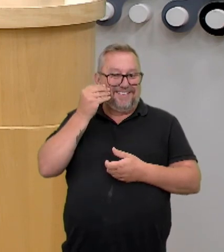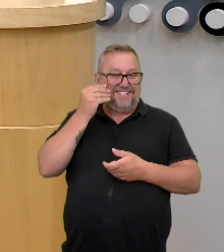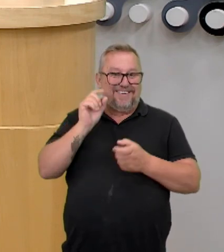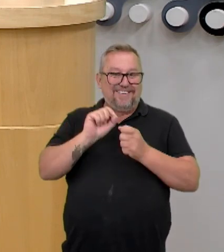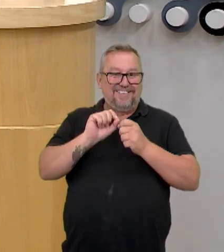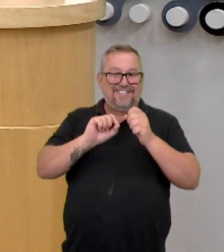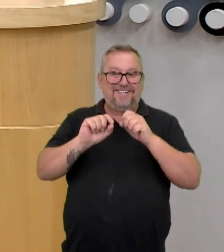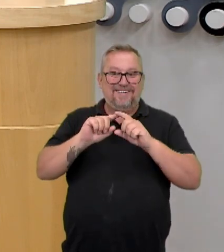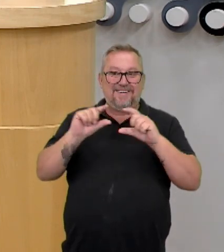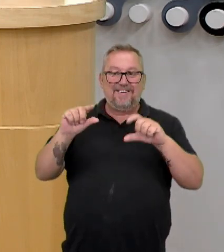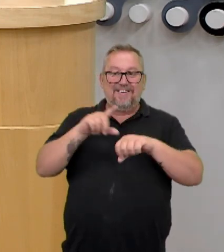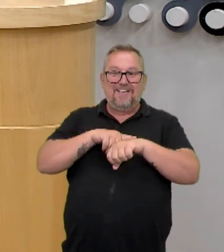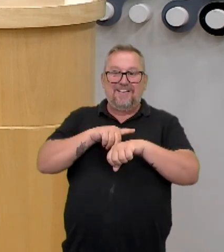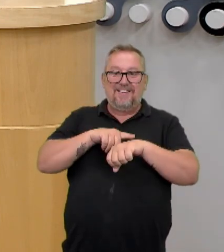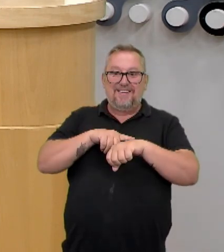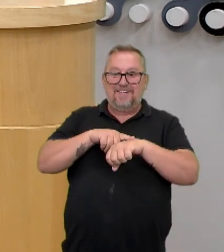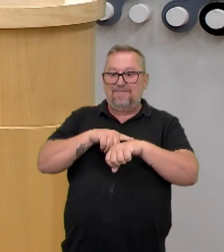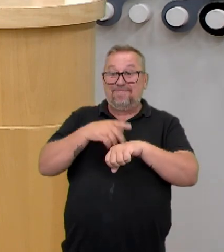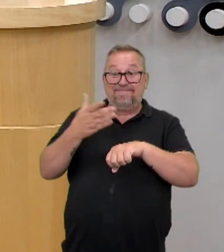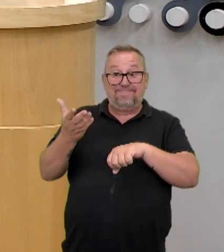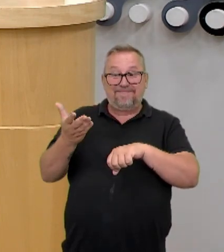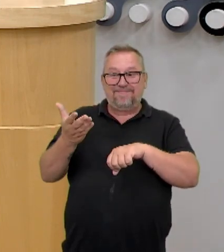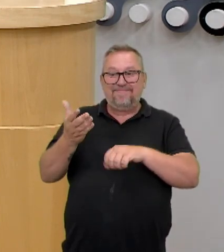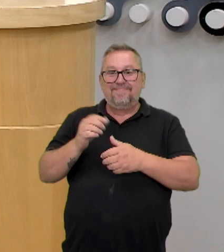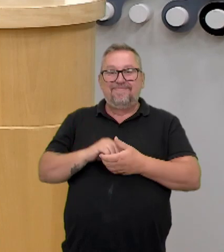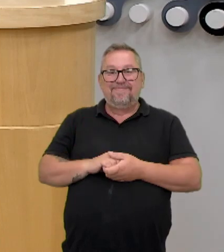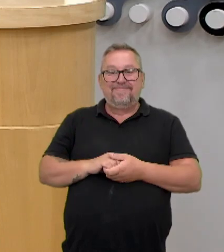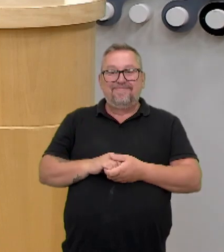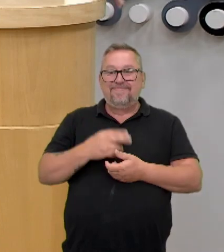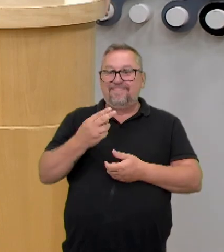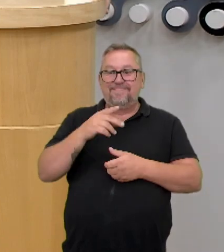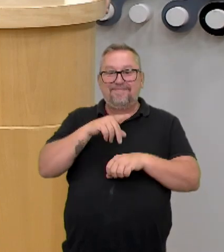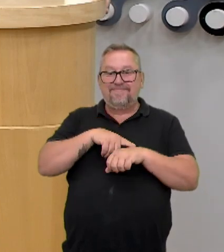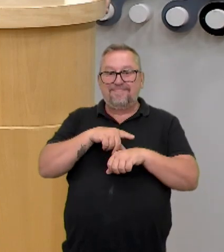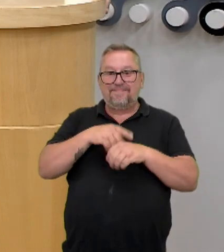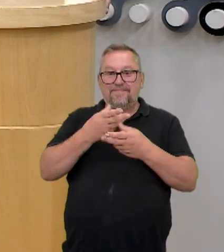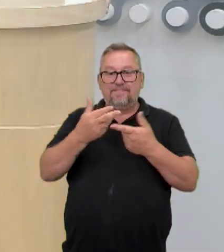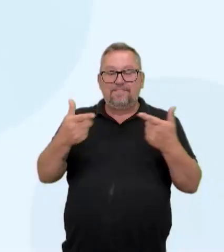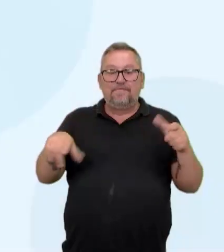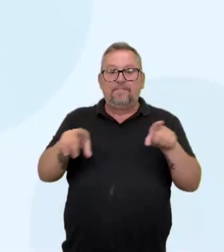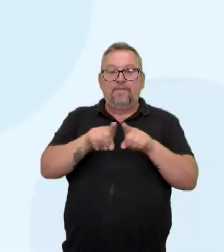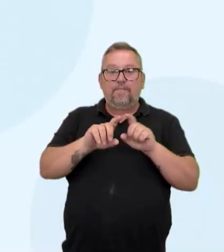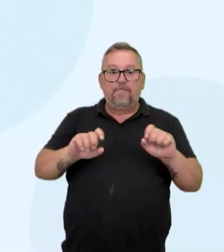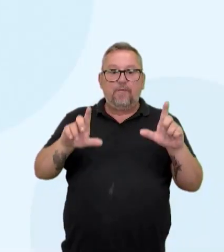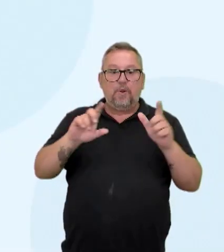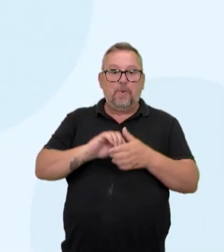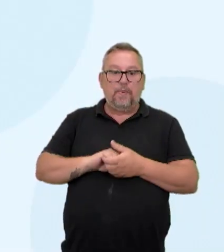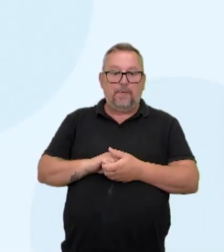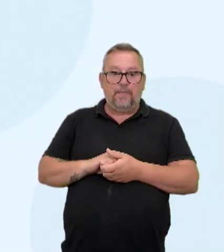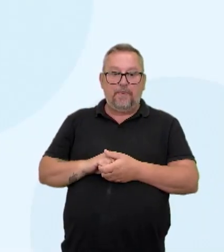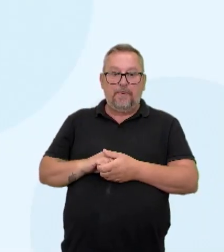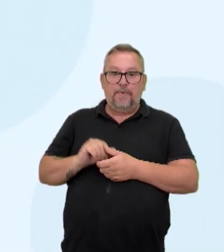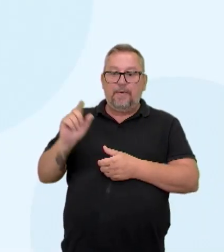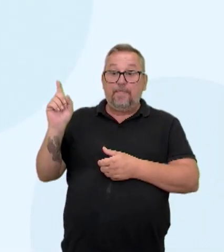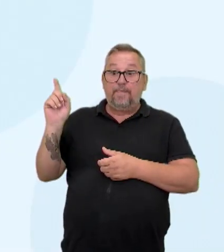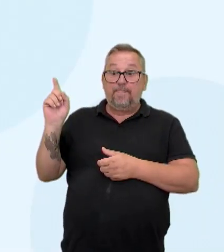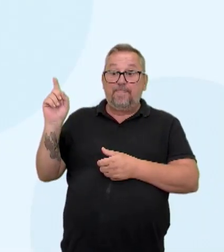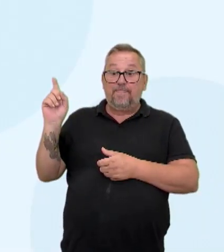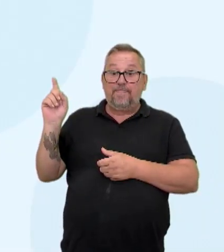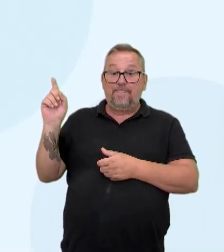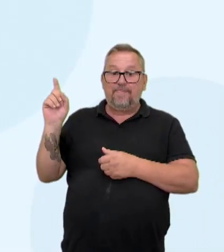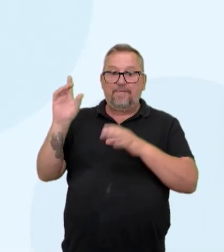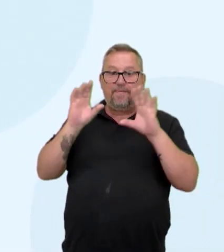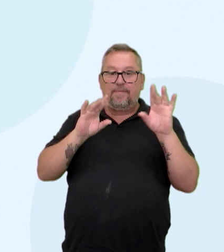Se me chama pra falar sobre um assunto interessante como esse, mas a gente nem conversou muito. Olha só, põe na tela aí pra eles verem o Saber Mais. Eu pus esse link, que é pra